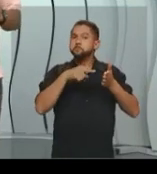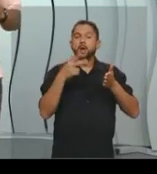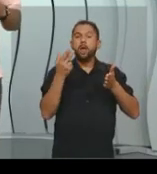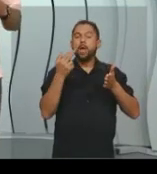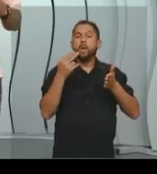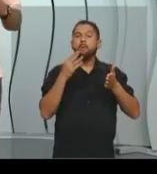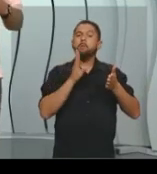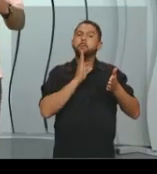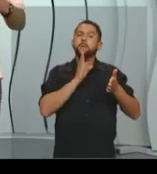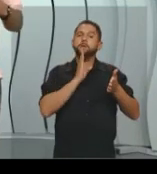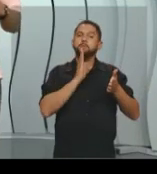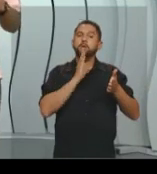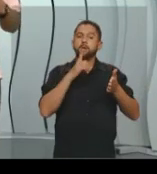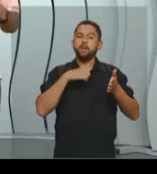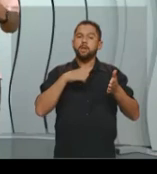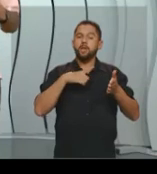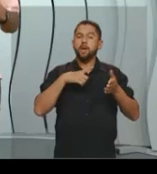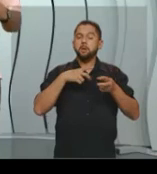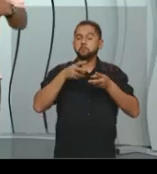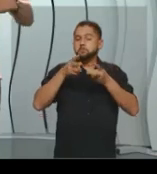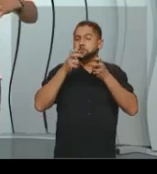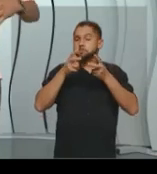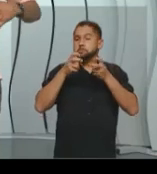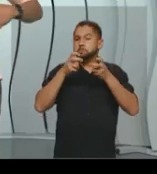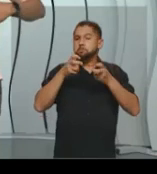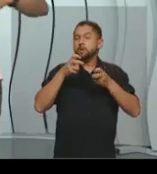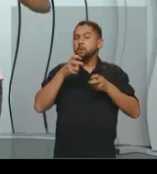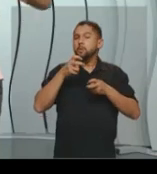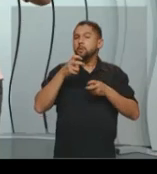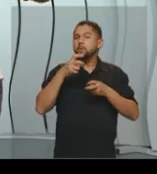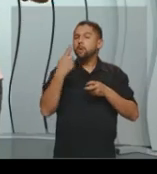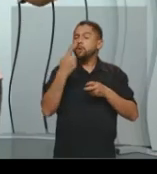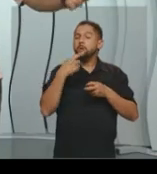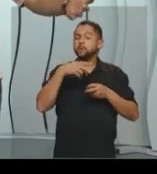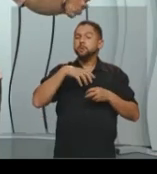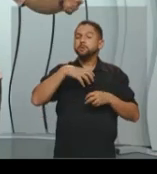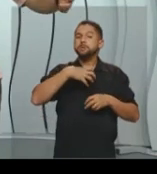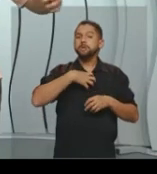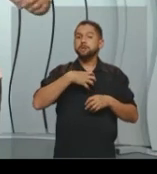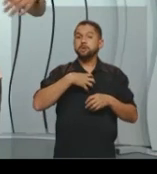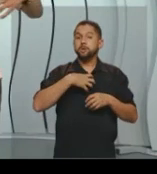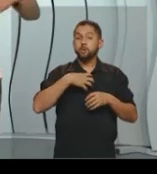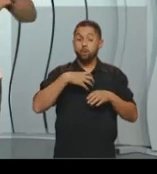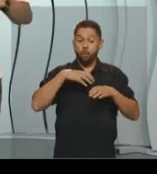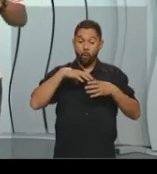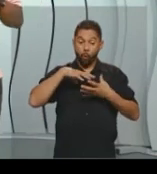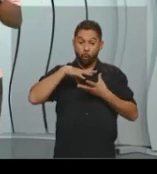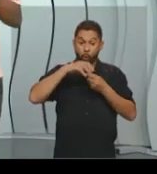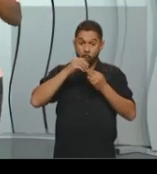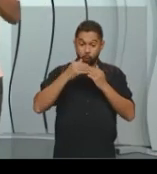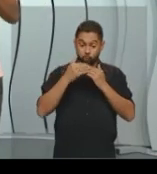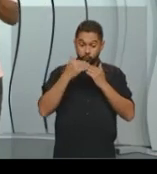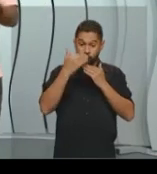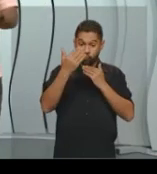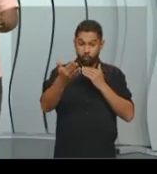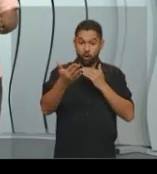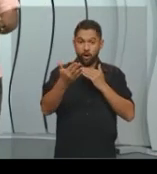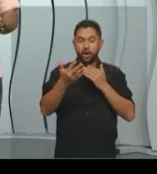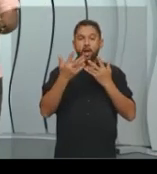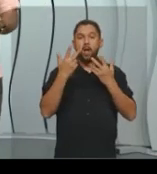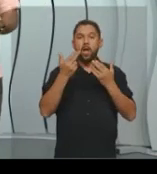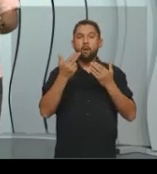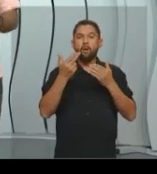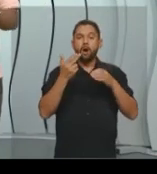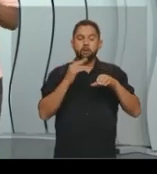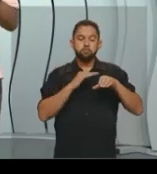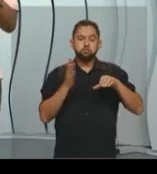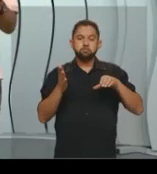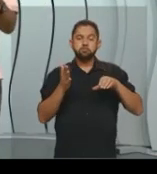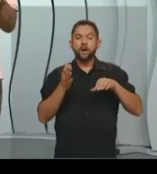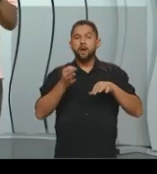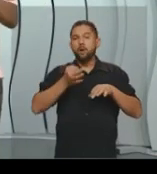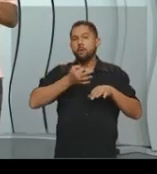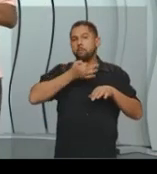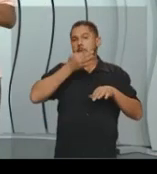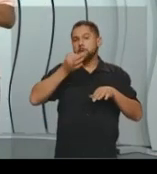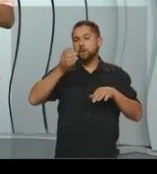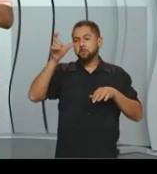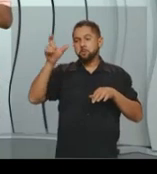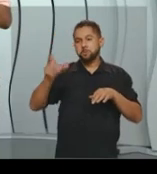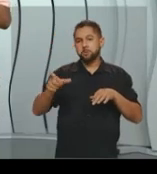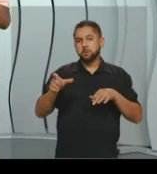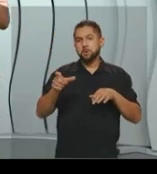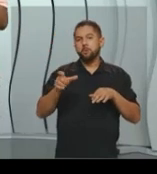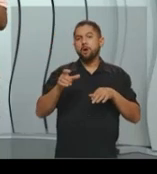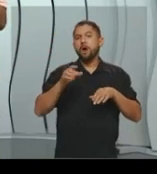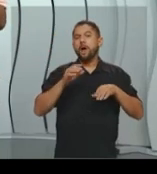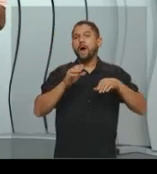Então, o mundo de dentro da caverna é o mundo de fora de nós. São as opiniões das pessoas, as sombras poderiam ser